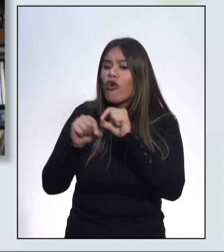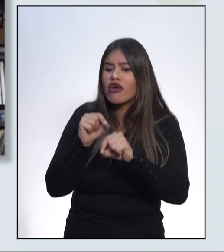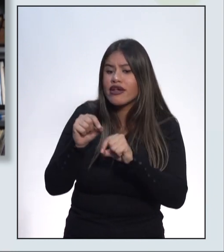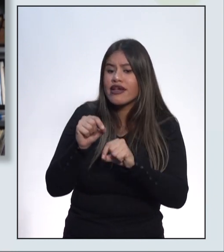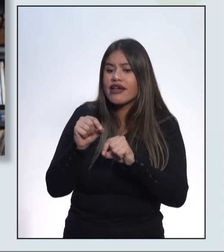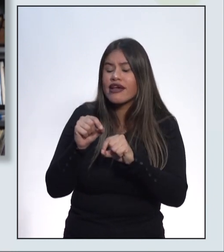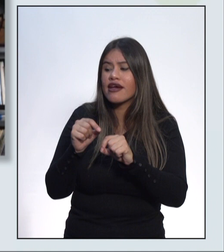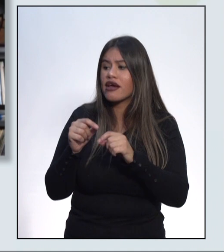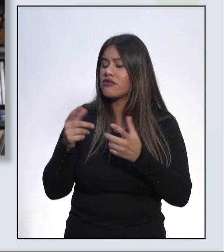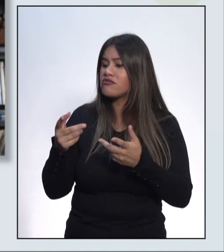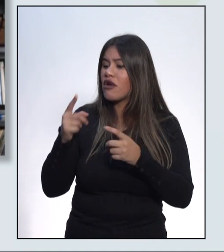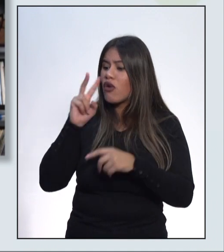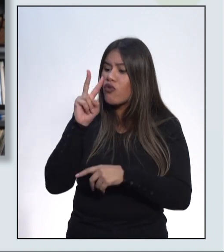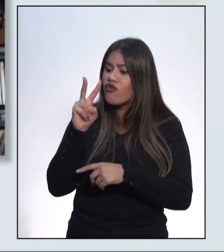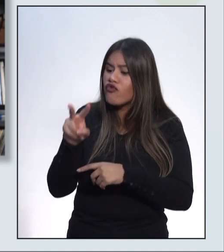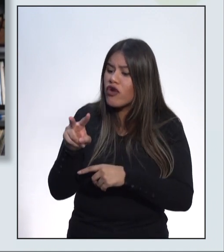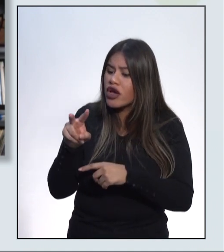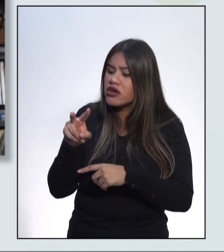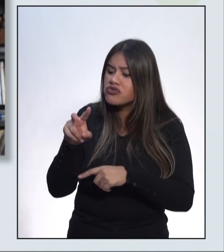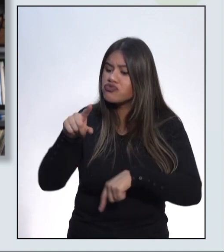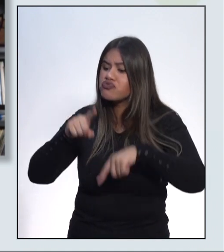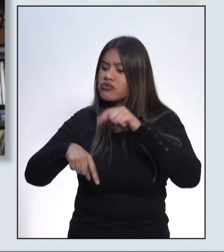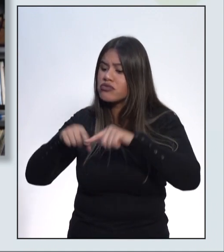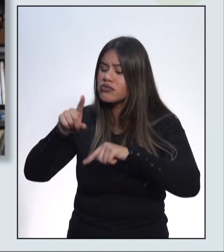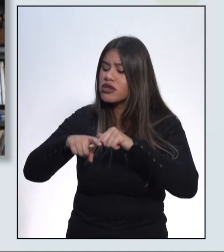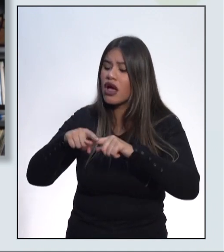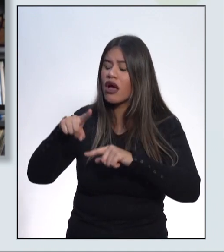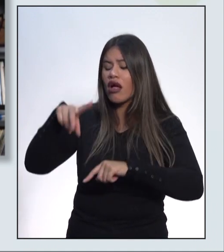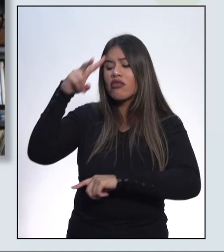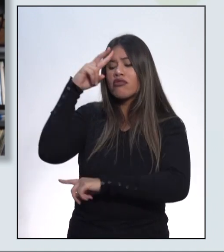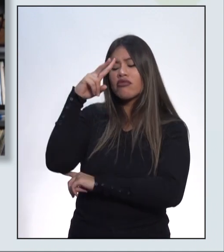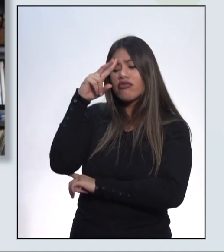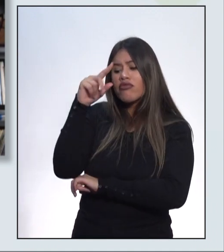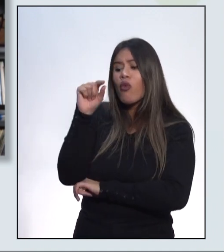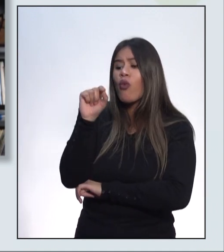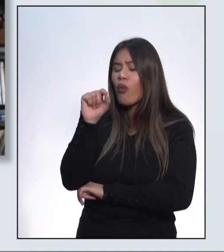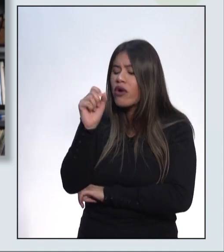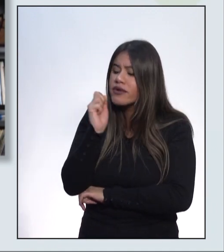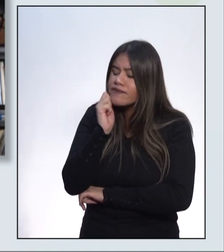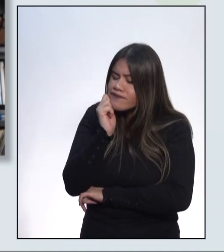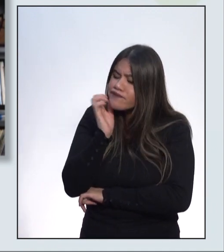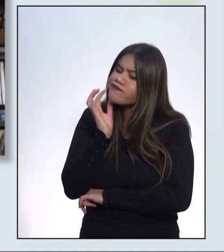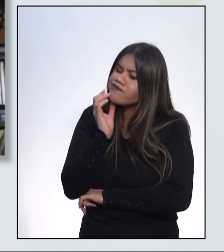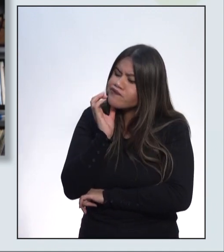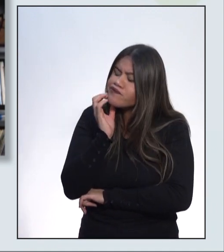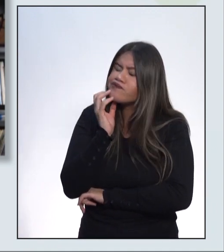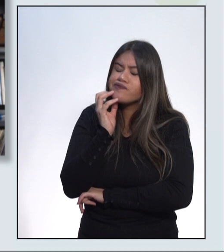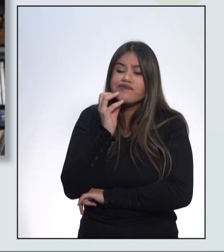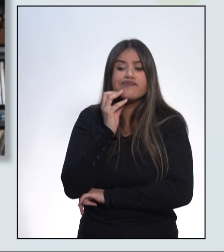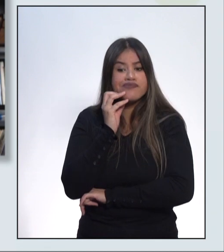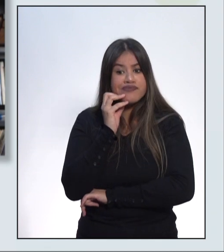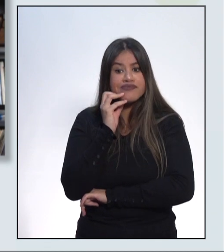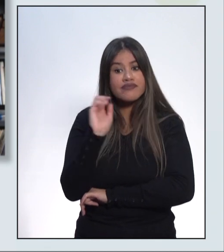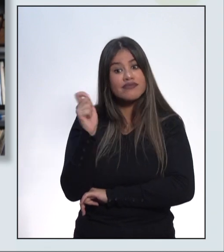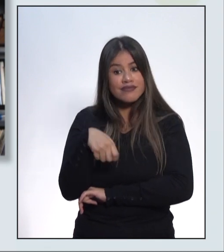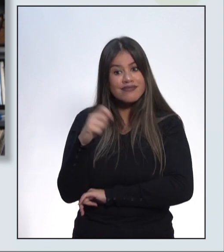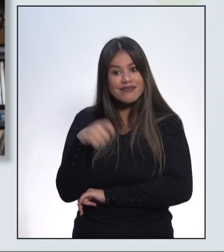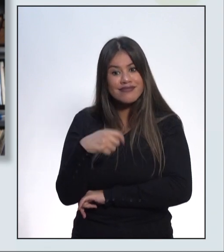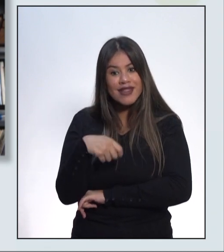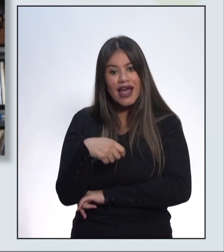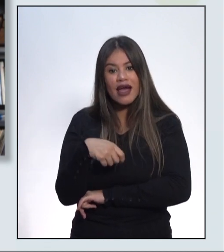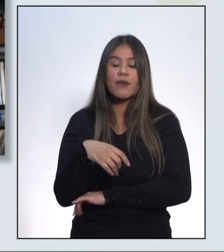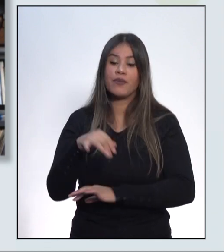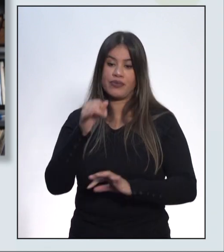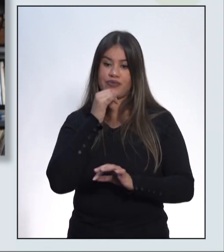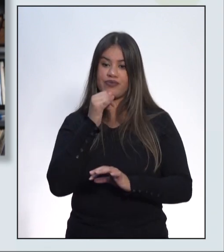pode encontrar nessa simples coisa que a gente está vendo. Um exemplo que eu gosto muito de dar imagina que você volta